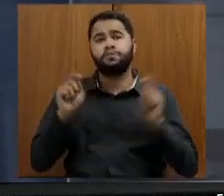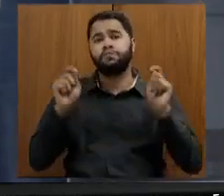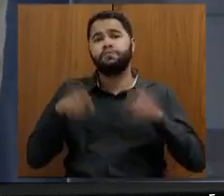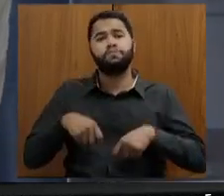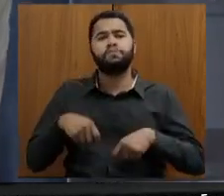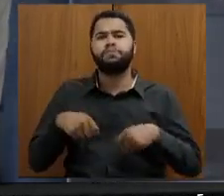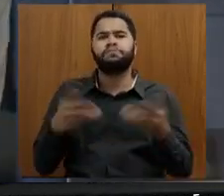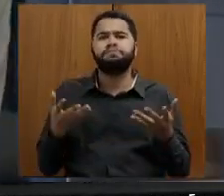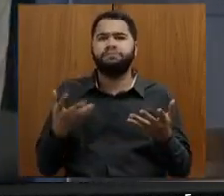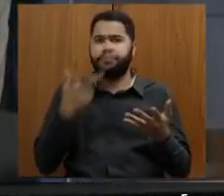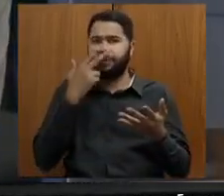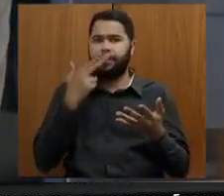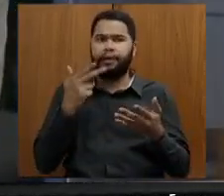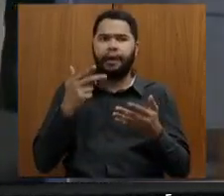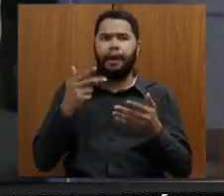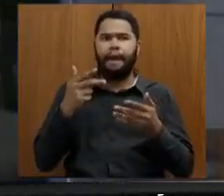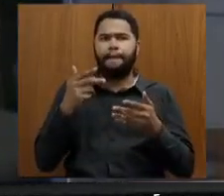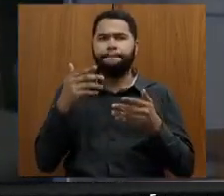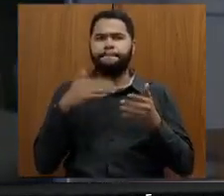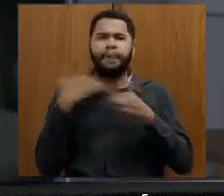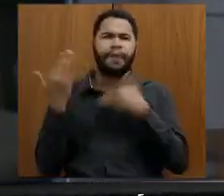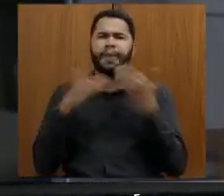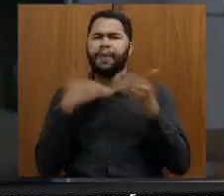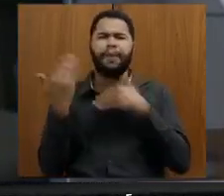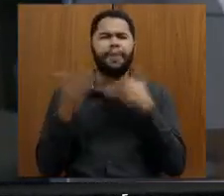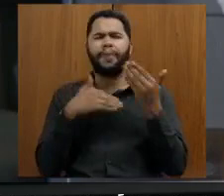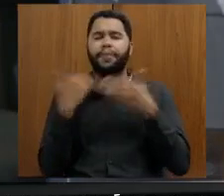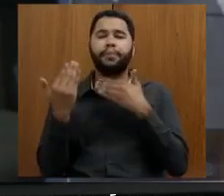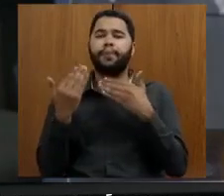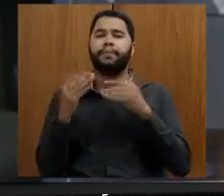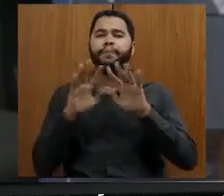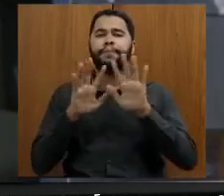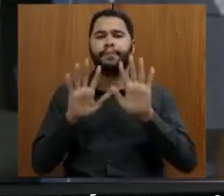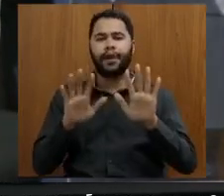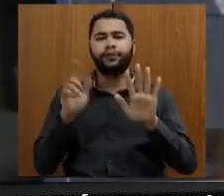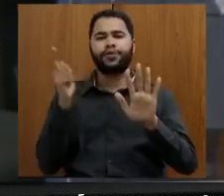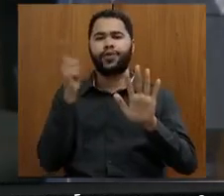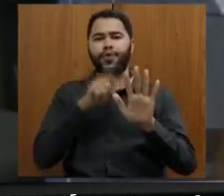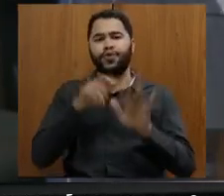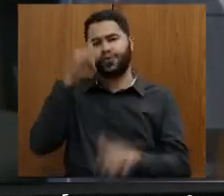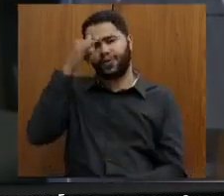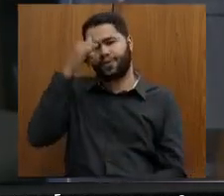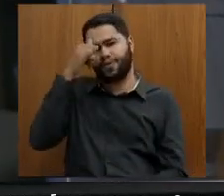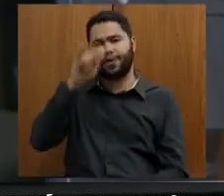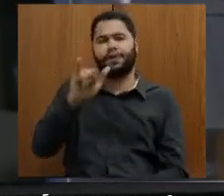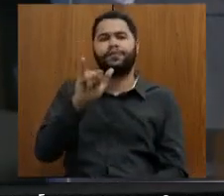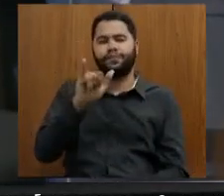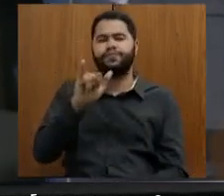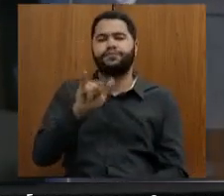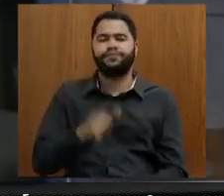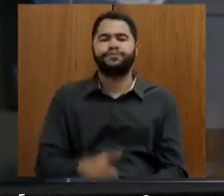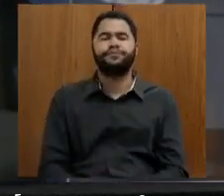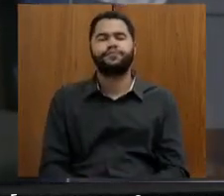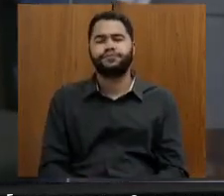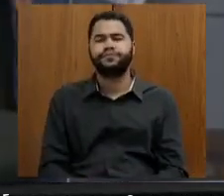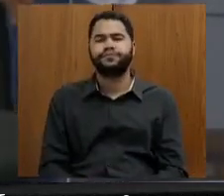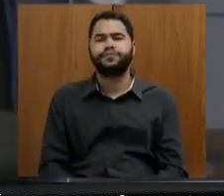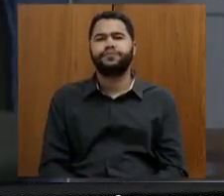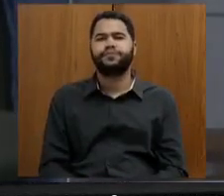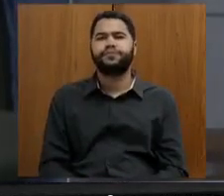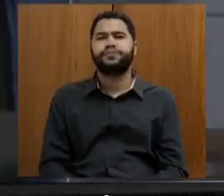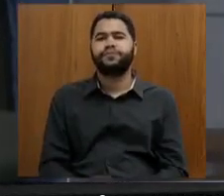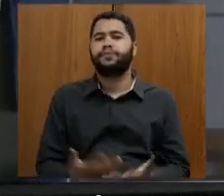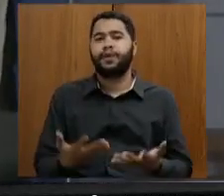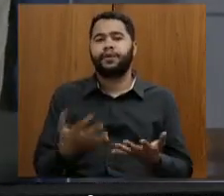poderia ser uma carnificina na cidade quantas pessoas poderiam ter sido havia atacados e mortos